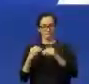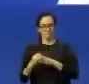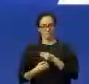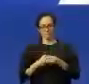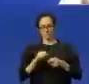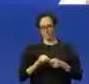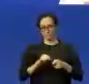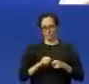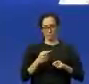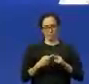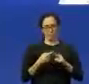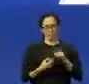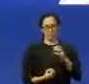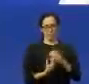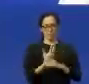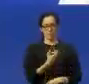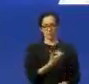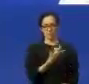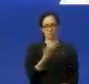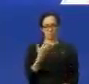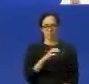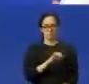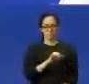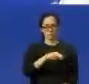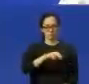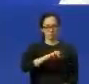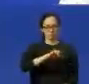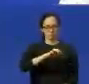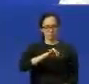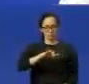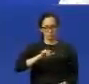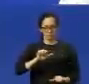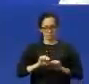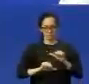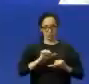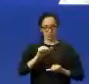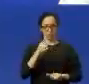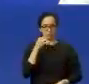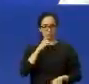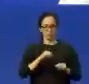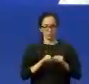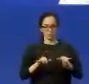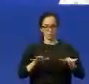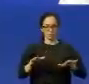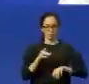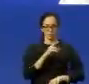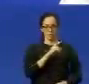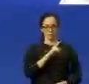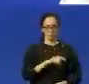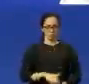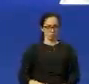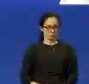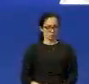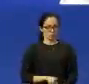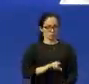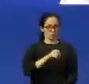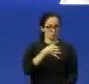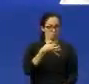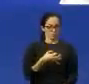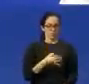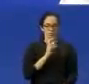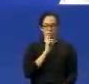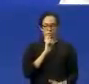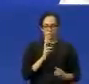porque a energia potencial, energia cinética, aliás, é transformada em energia potencial gravitacional. Então, nós temos a alternativa